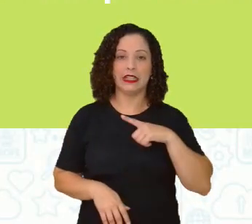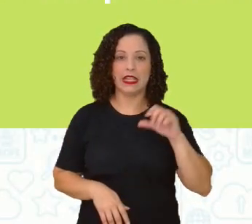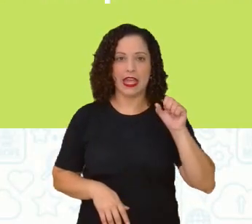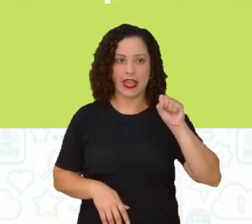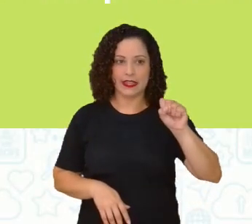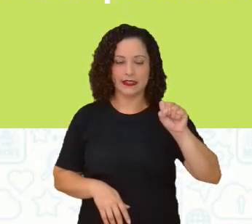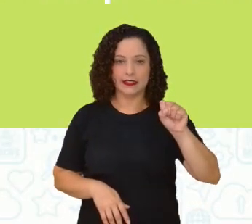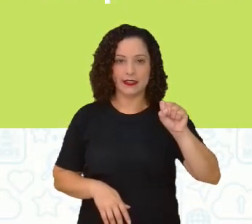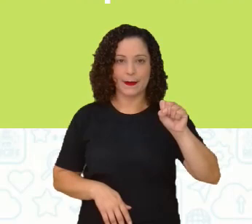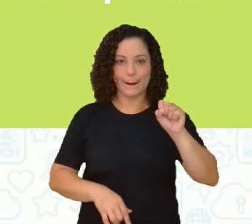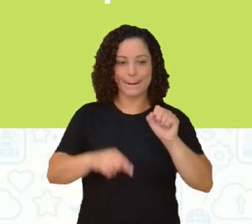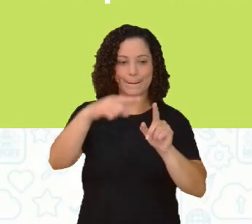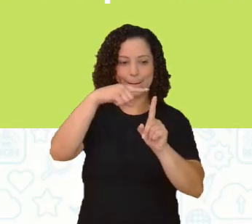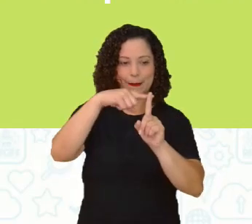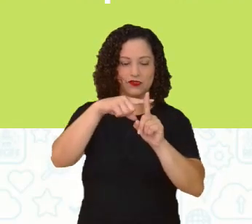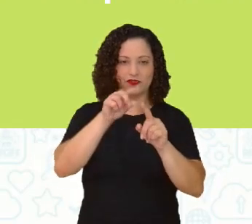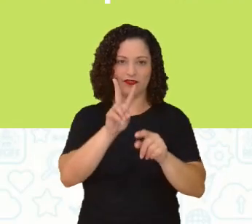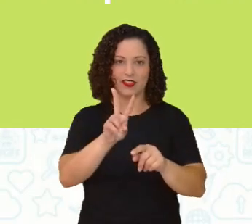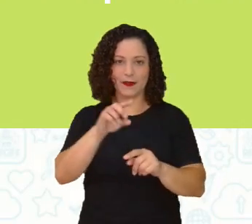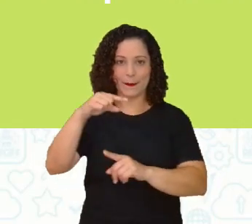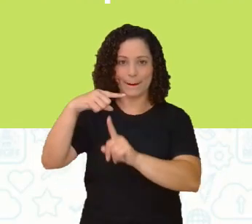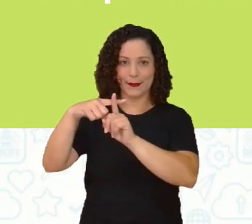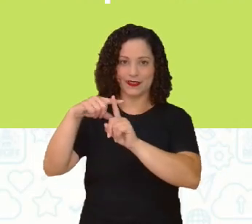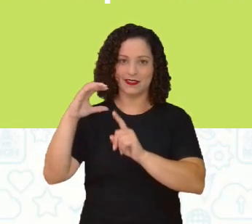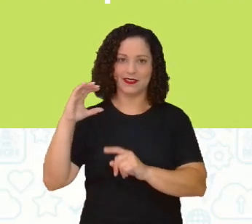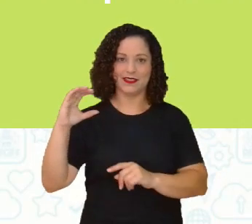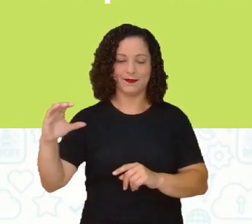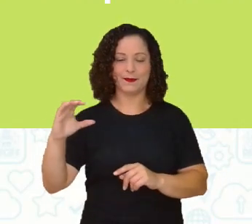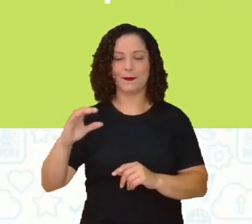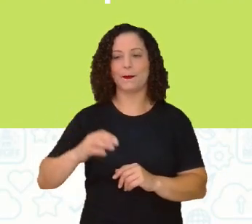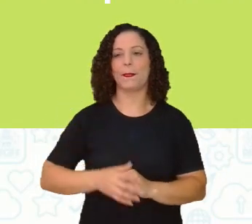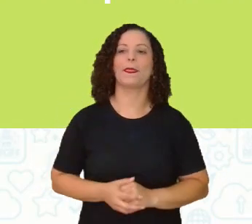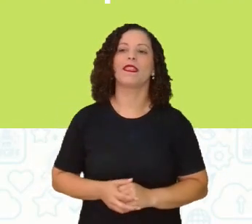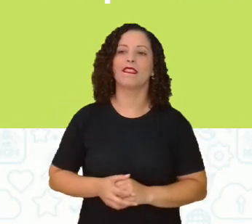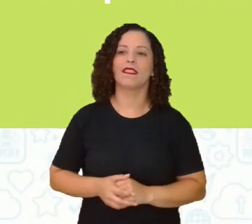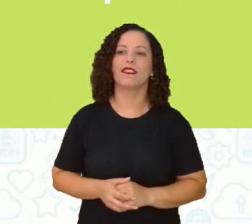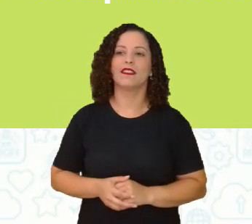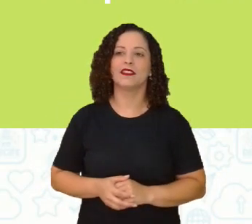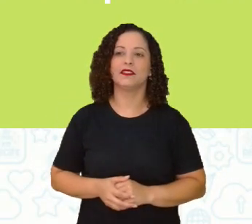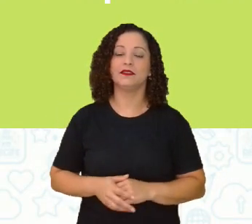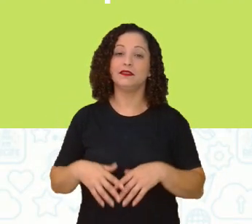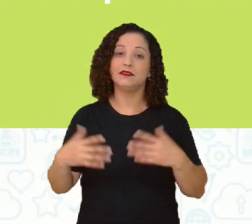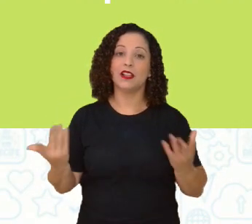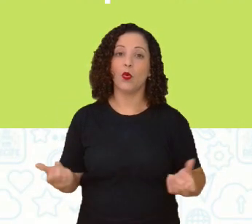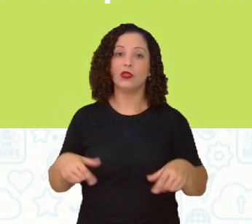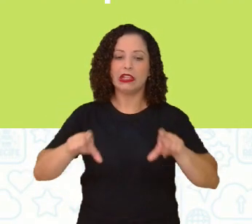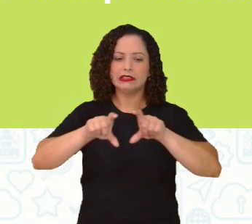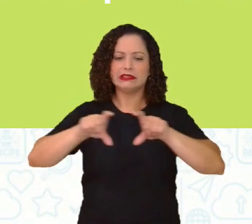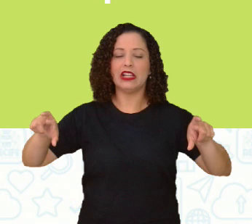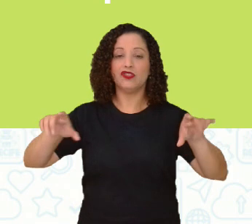C mais V mais C, Então, nós temos aqui essa estrutura